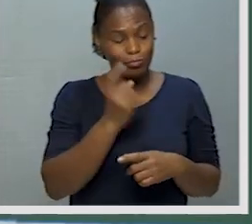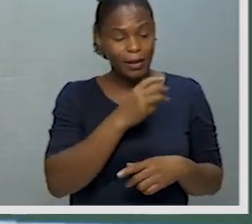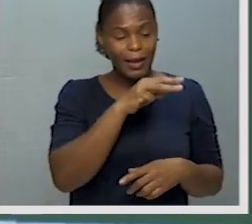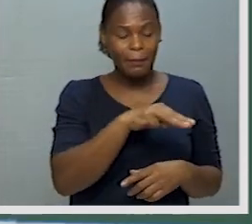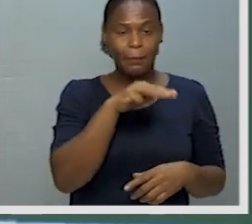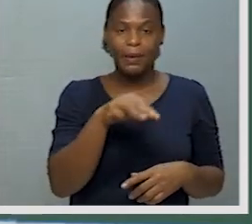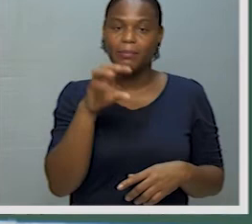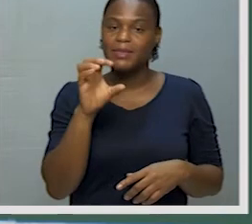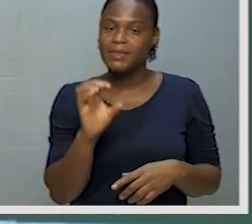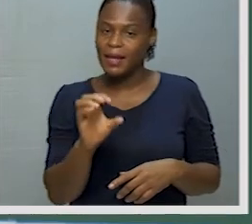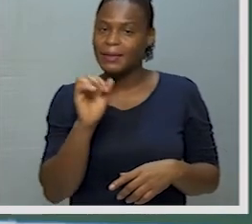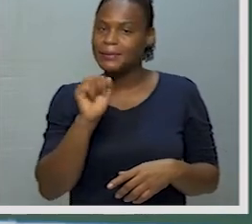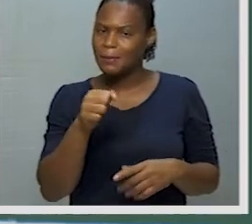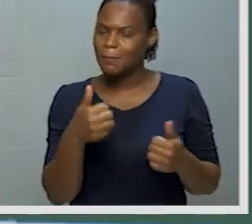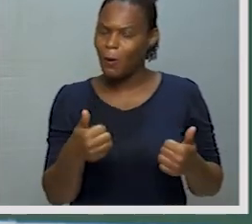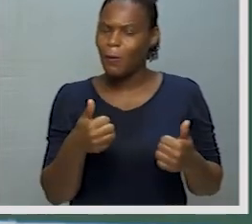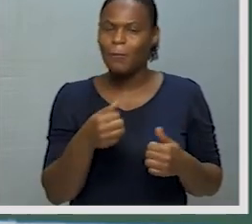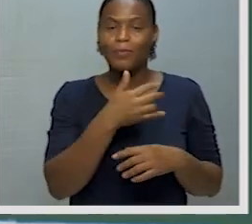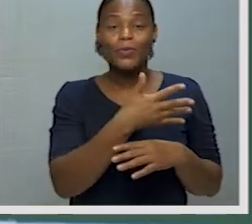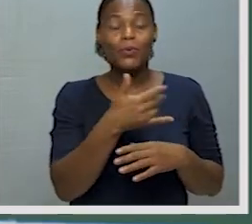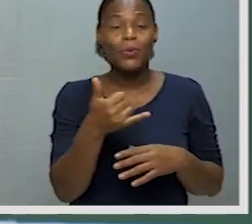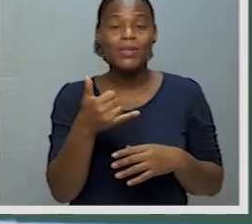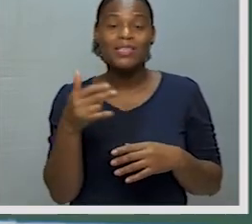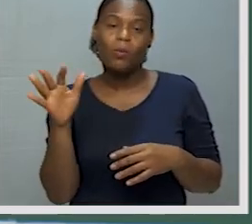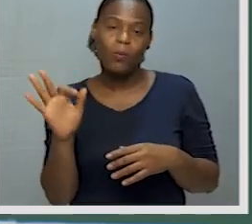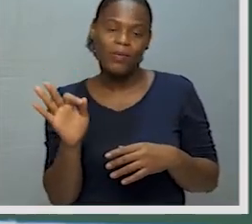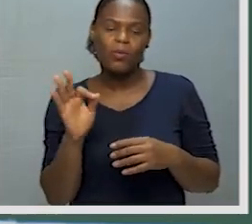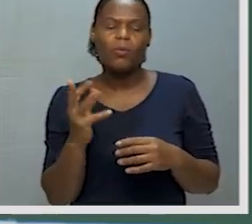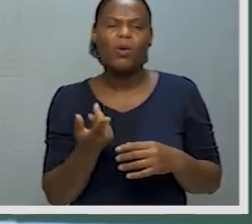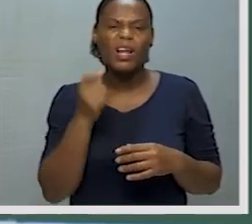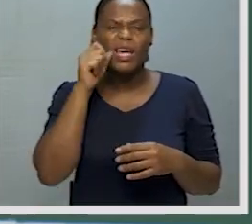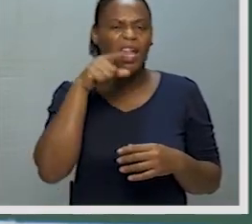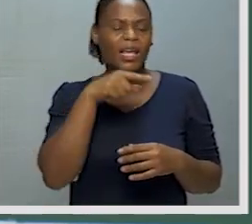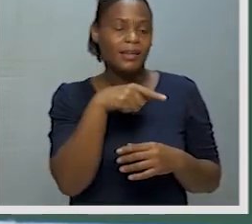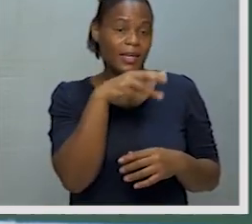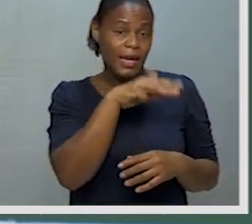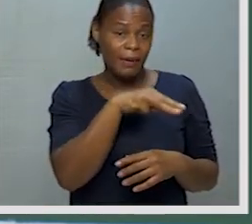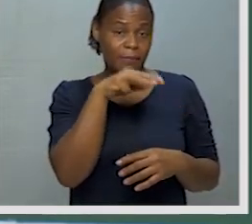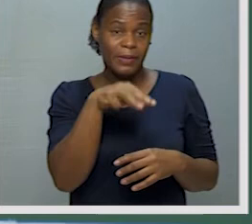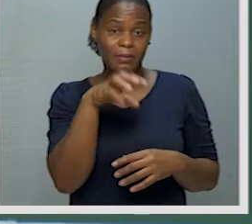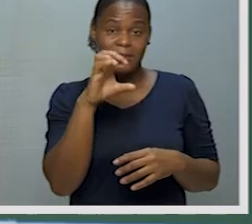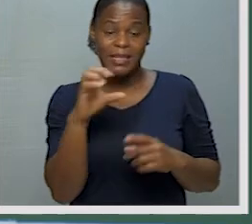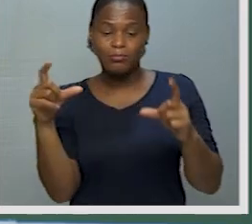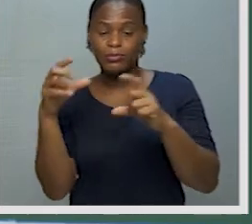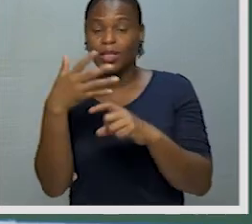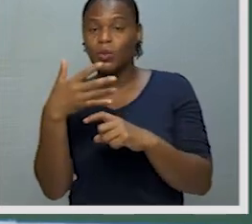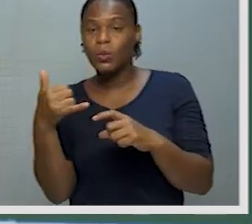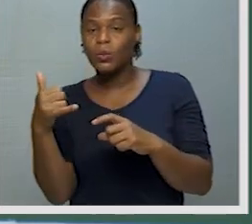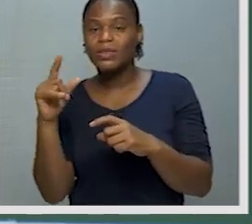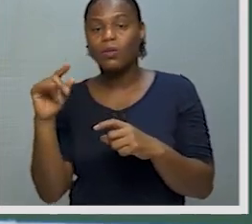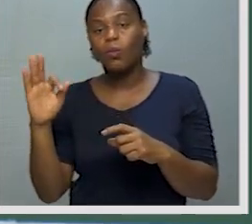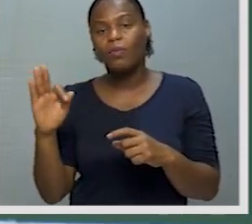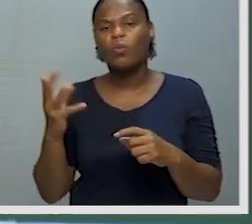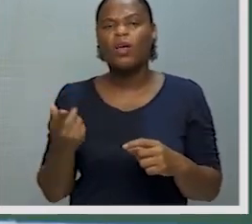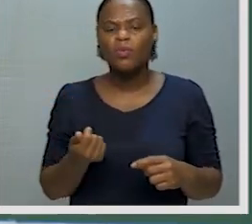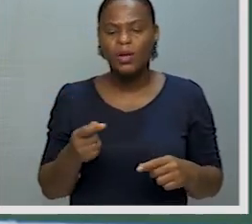procura do... Isso mesmo, o MMC entre 12 e 4. Quem é o MMC entre 12 e 4?